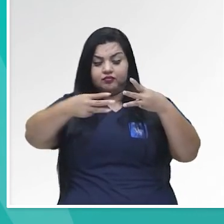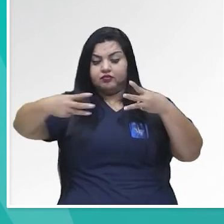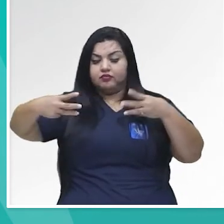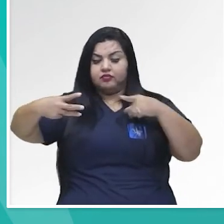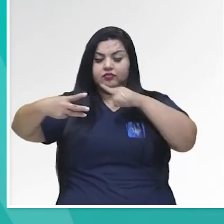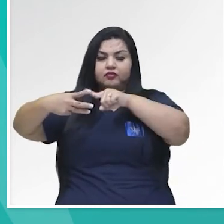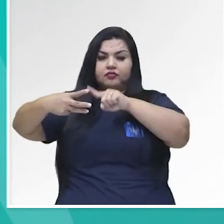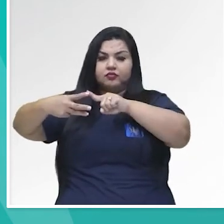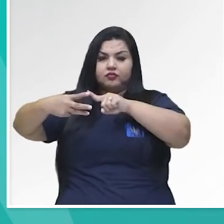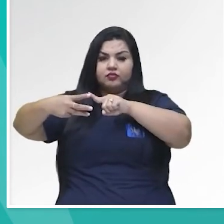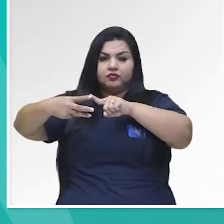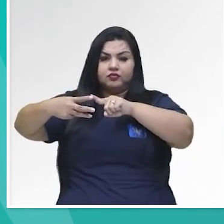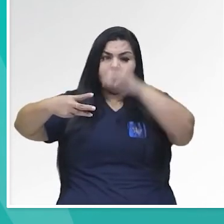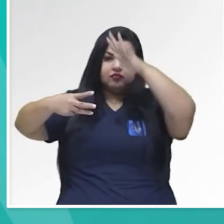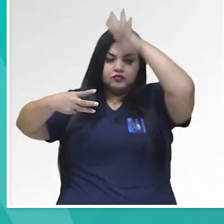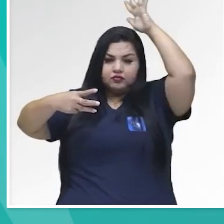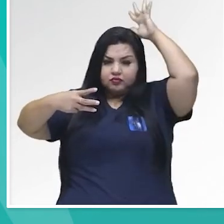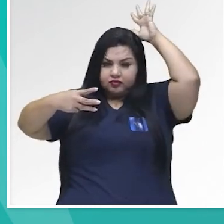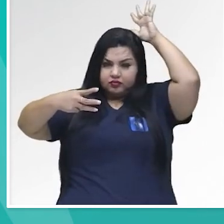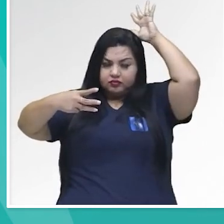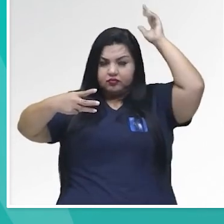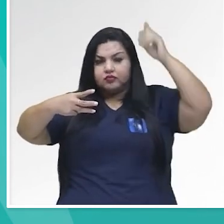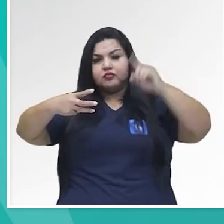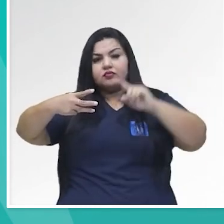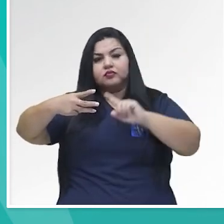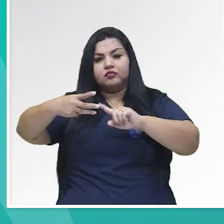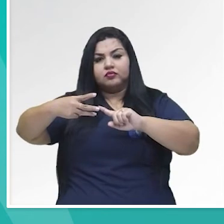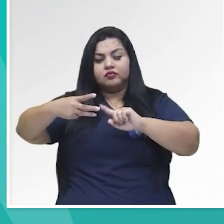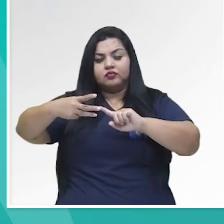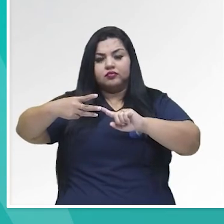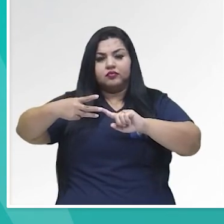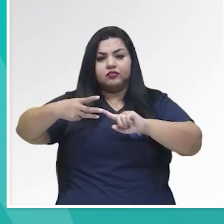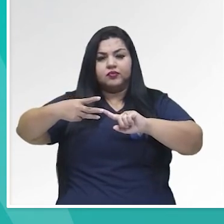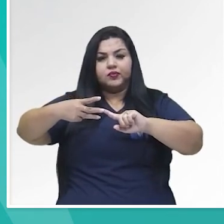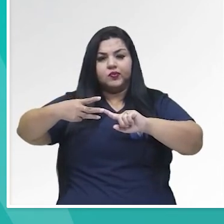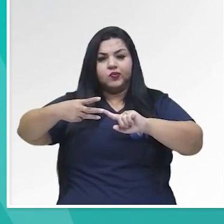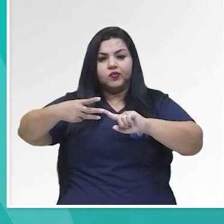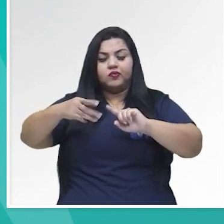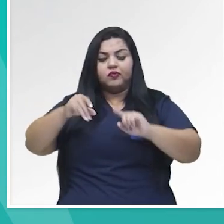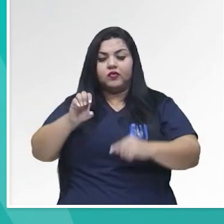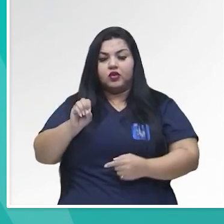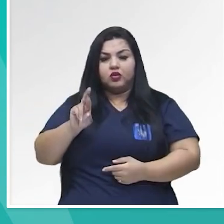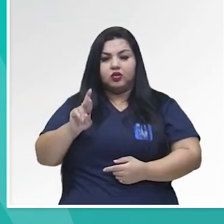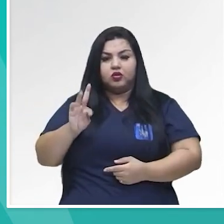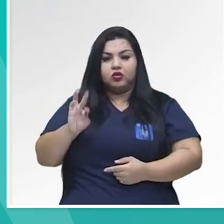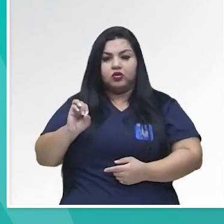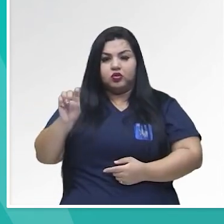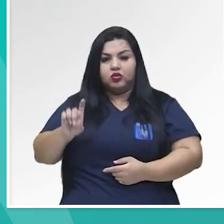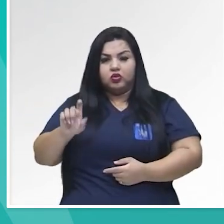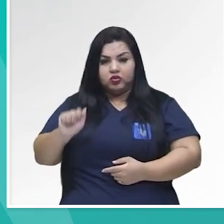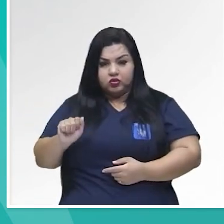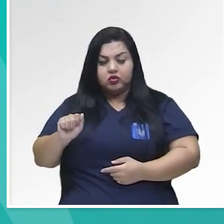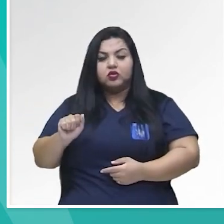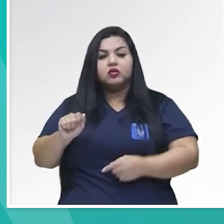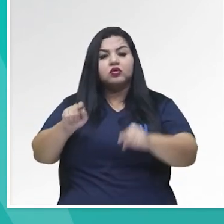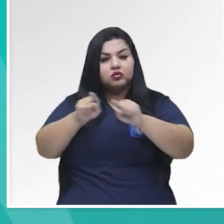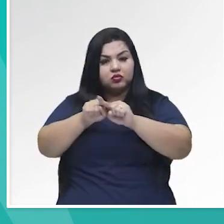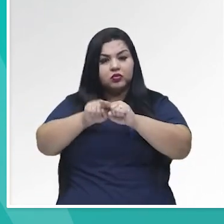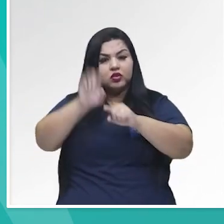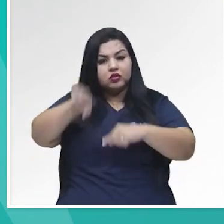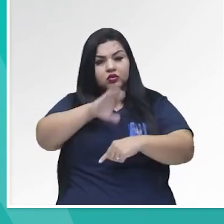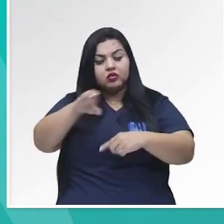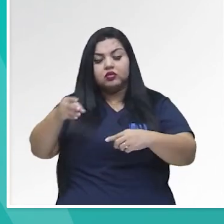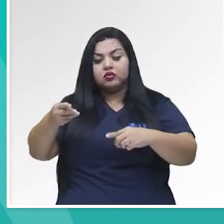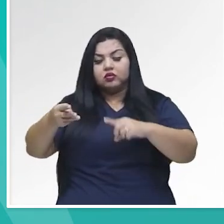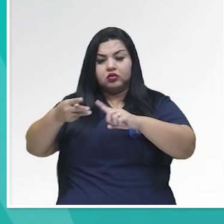a Igreja Católica Romana, Apostólica Romana, as igrejas ortodoxas, que também são do ramo católico, e